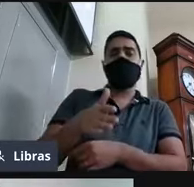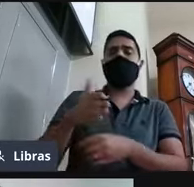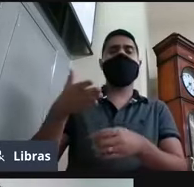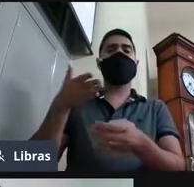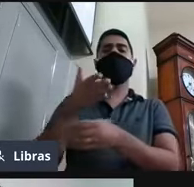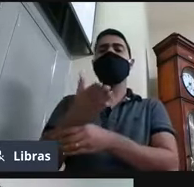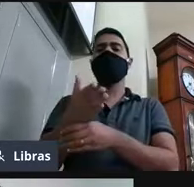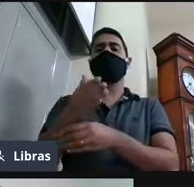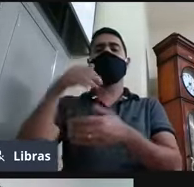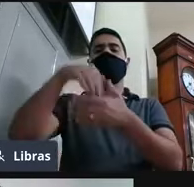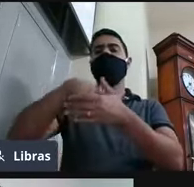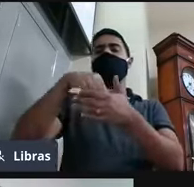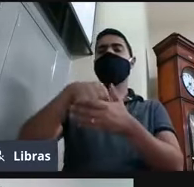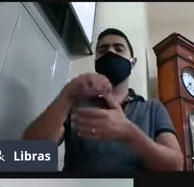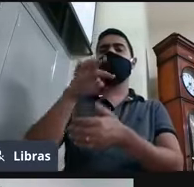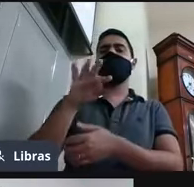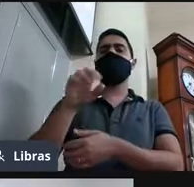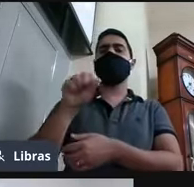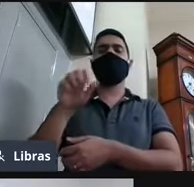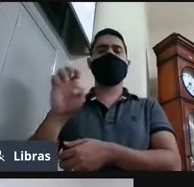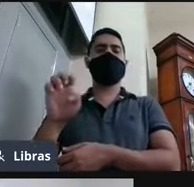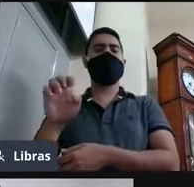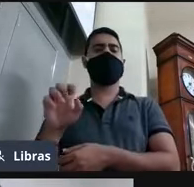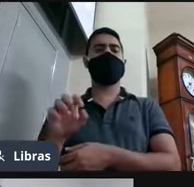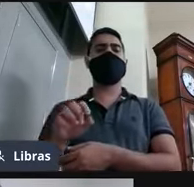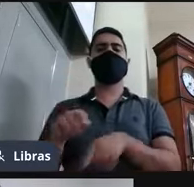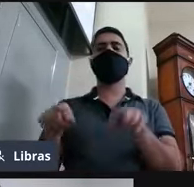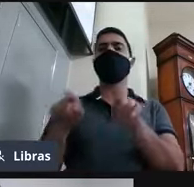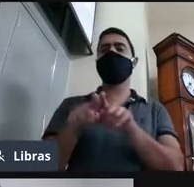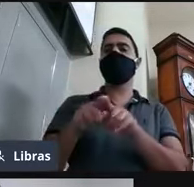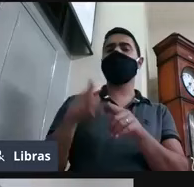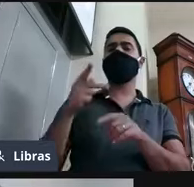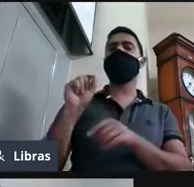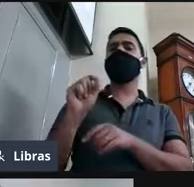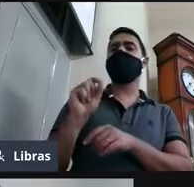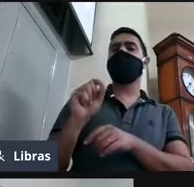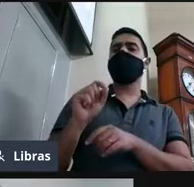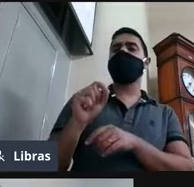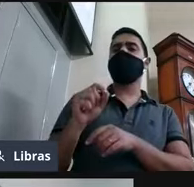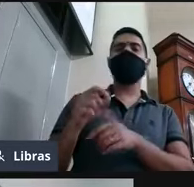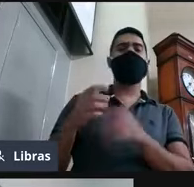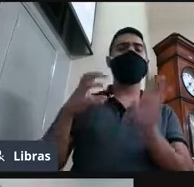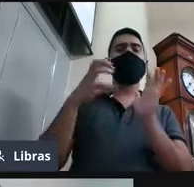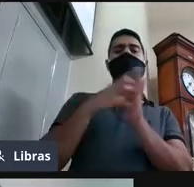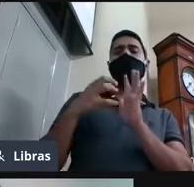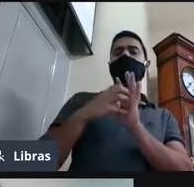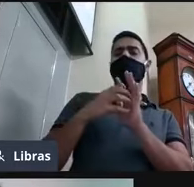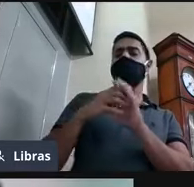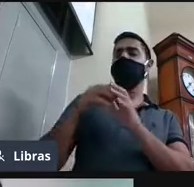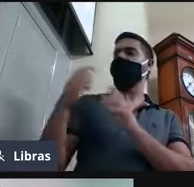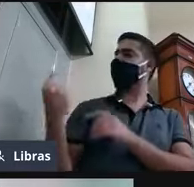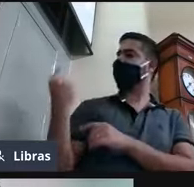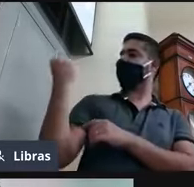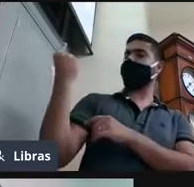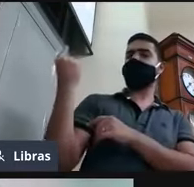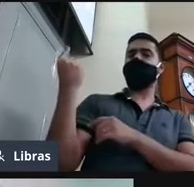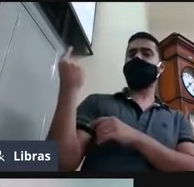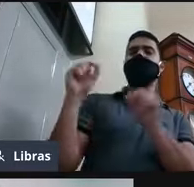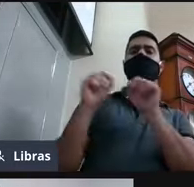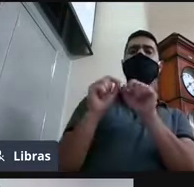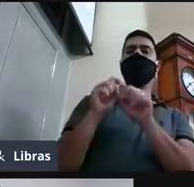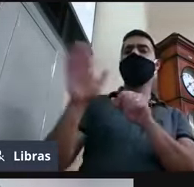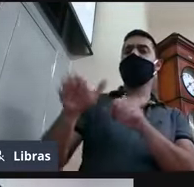Tribunal de Contas do Estado, o mesmo tribunal que premiou essa Câmara como a Câmara de destaque, como a Câmara que